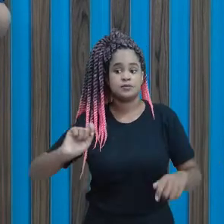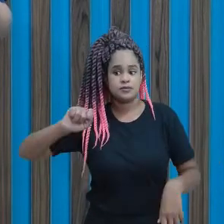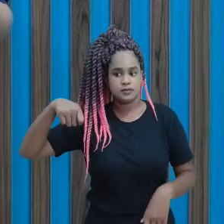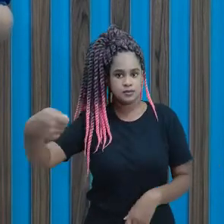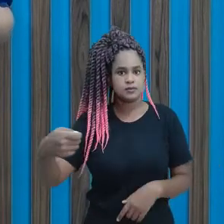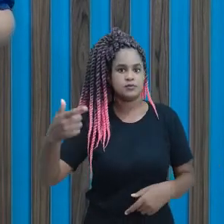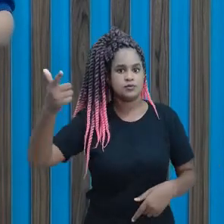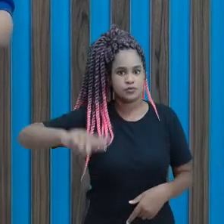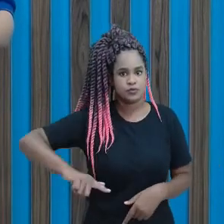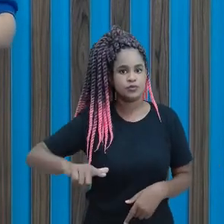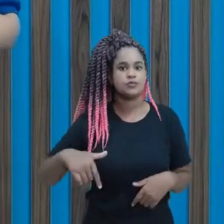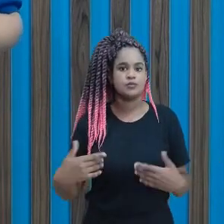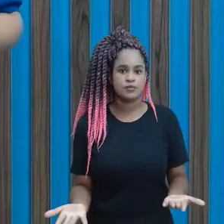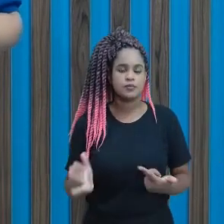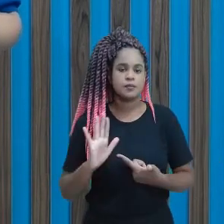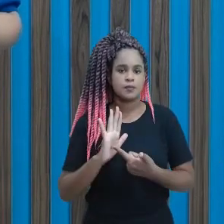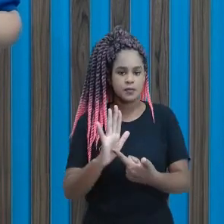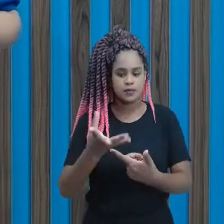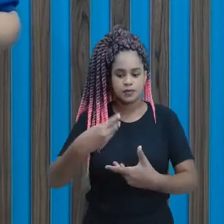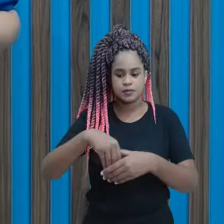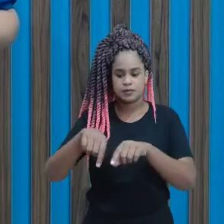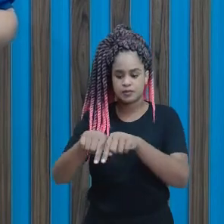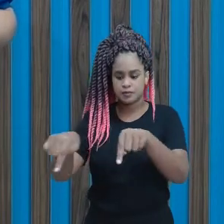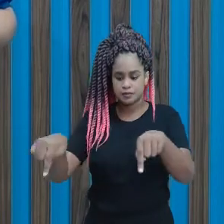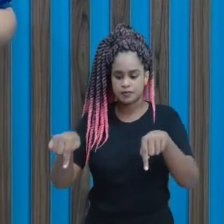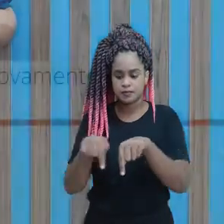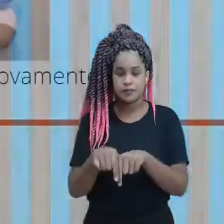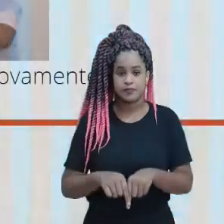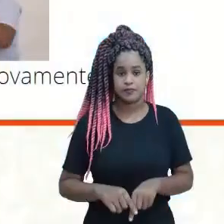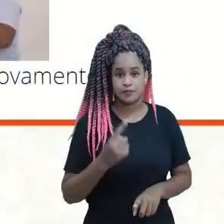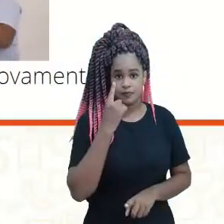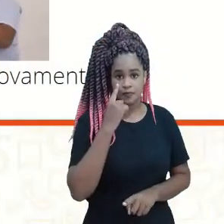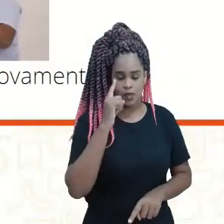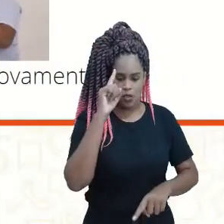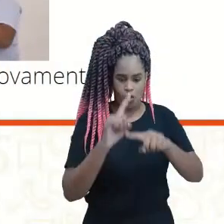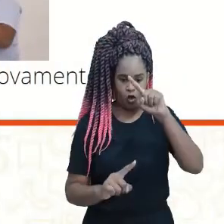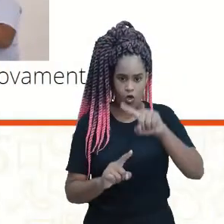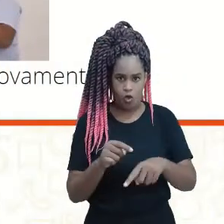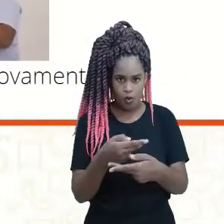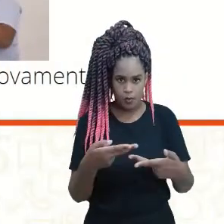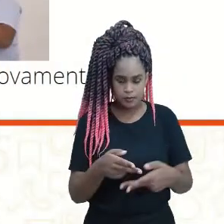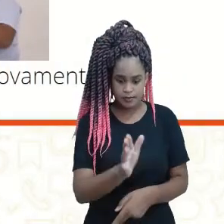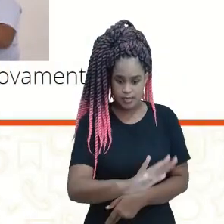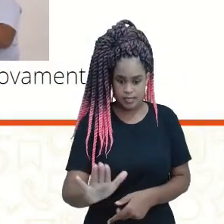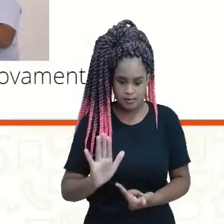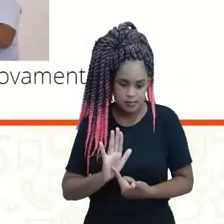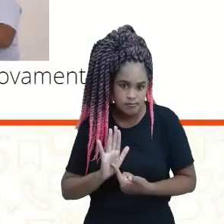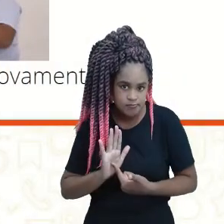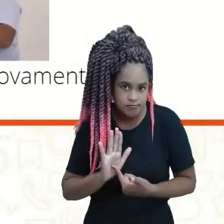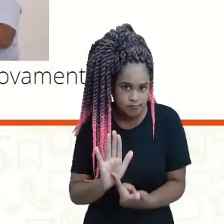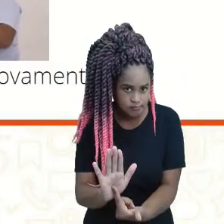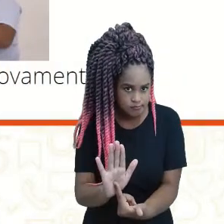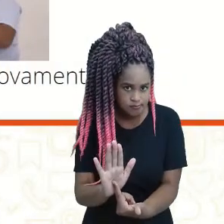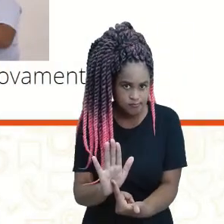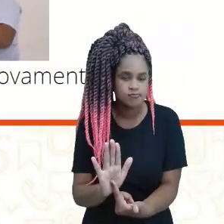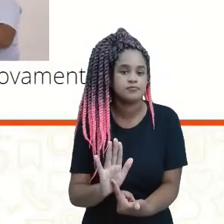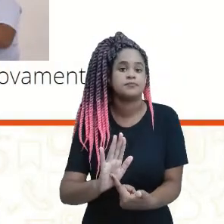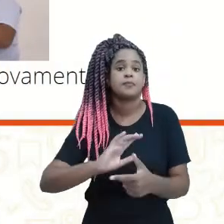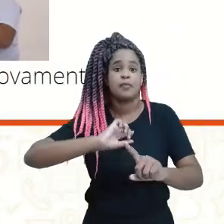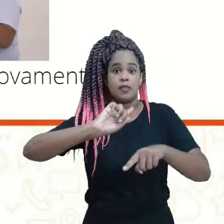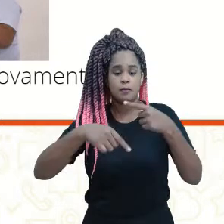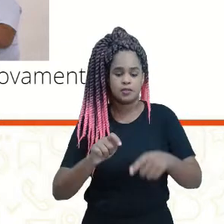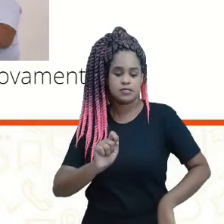Então, mostra-se na sala bilíngue o objeto para a criança surda, a imagem, faz